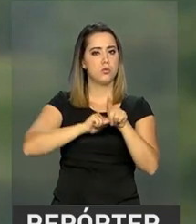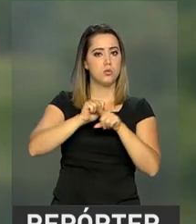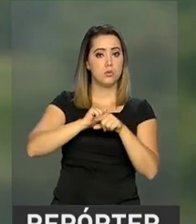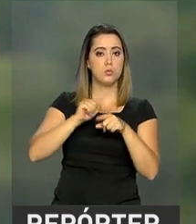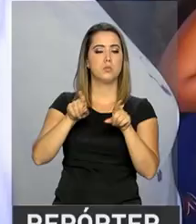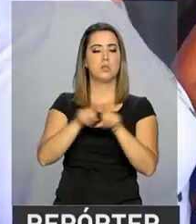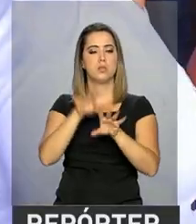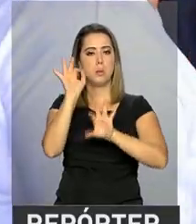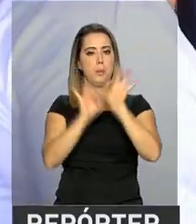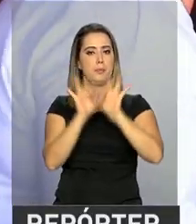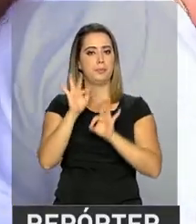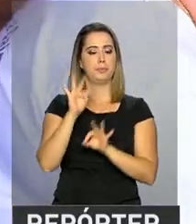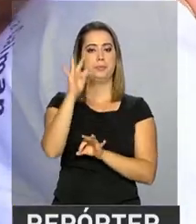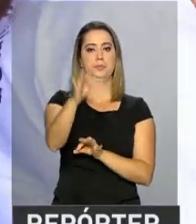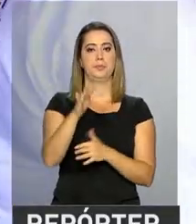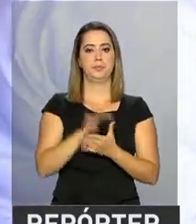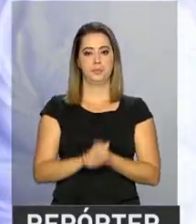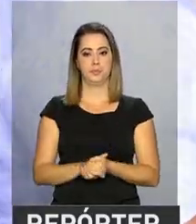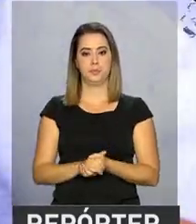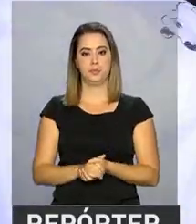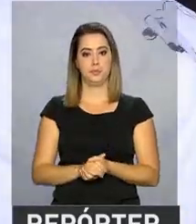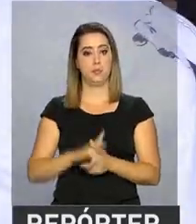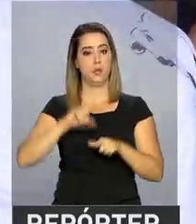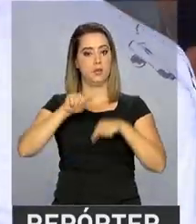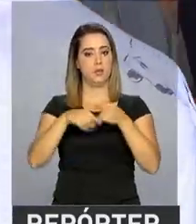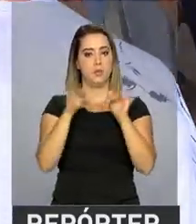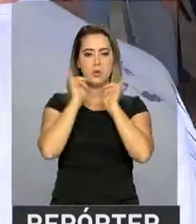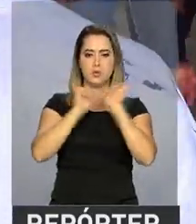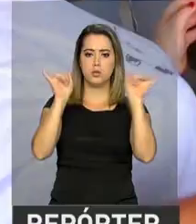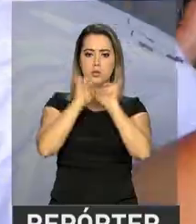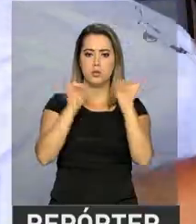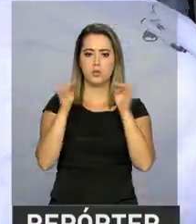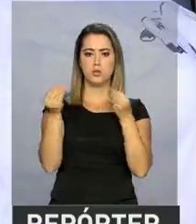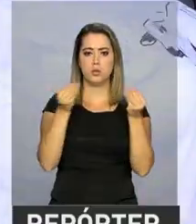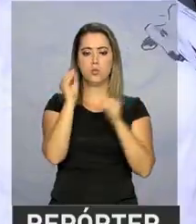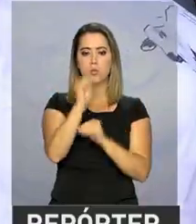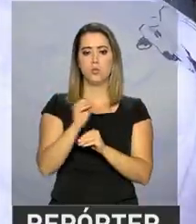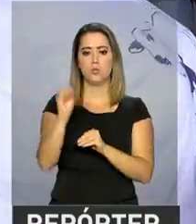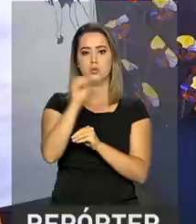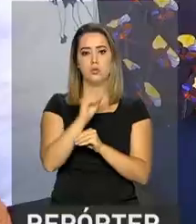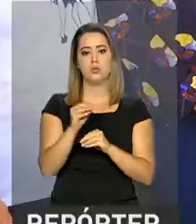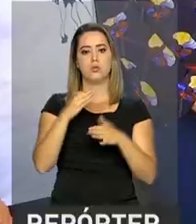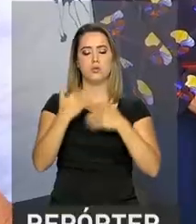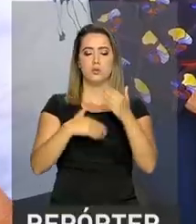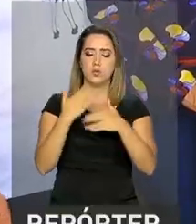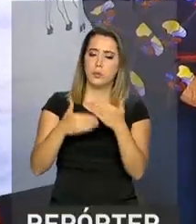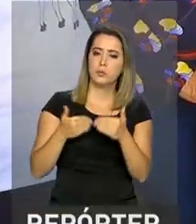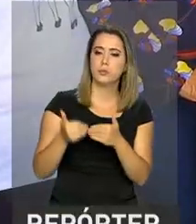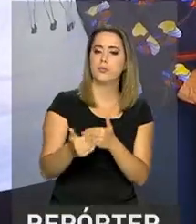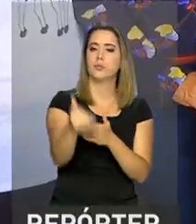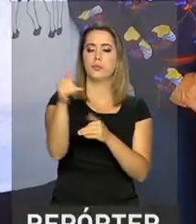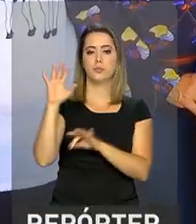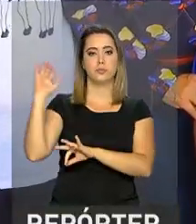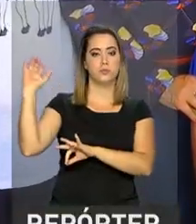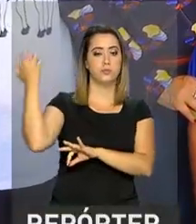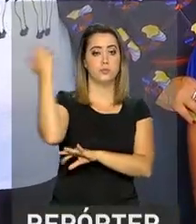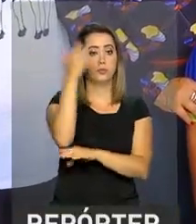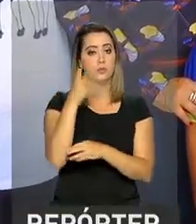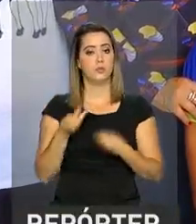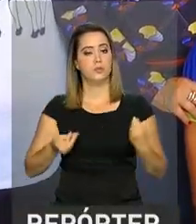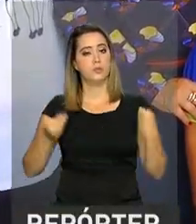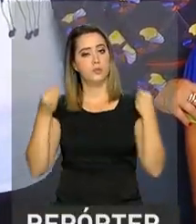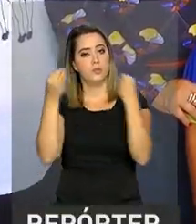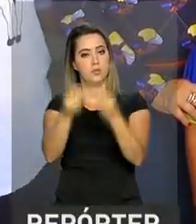daqui pra frente depois o presidente anunciou medidas para preservar e desenvolver de forma sustentável meio ambiente e garantir